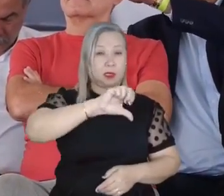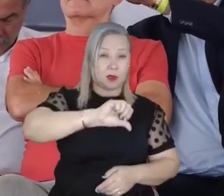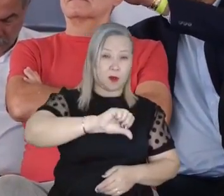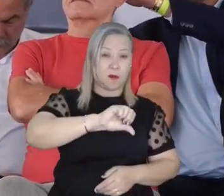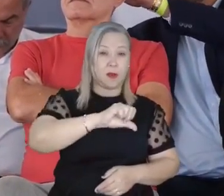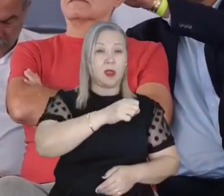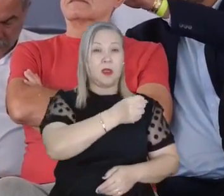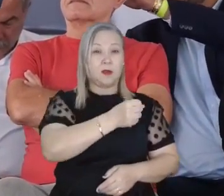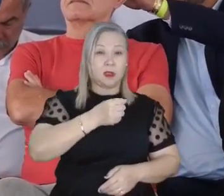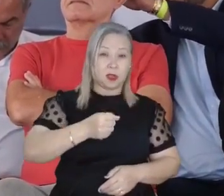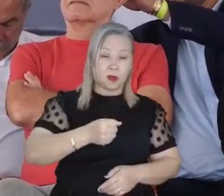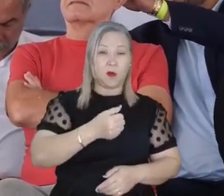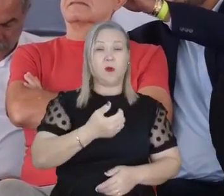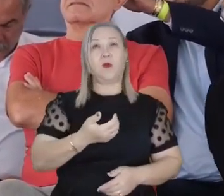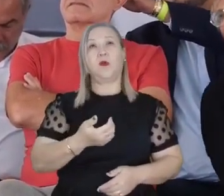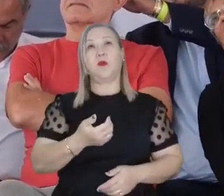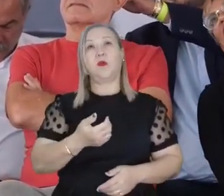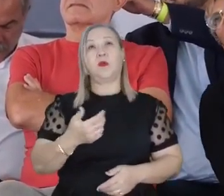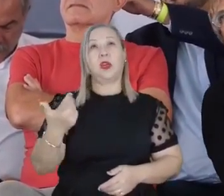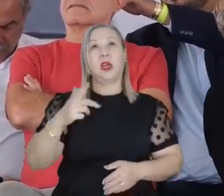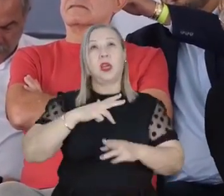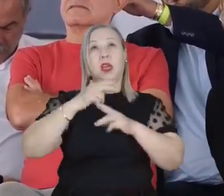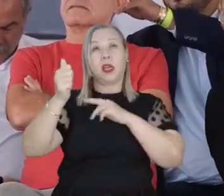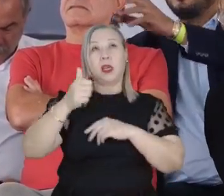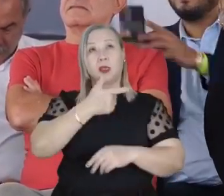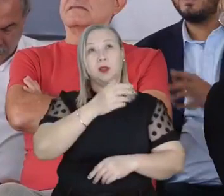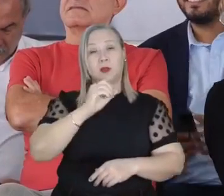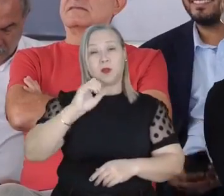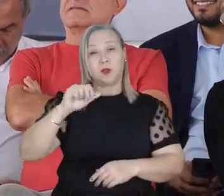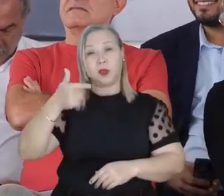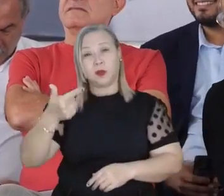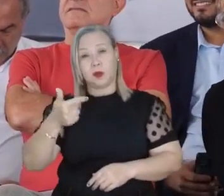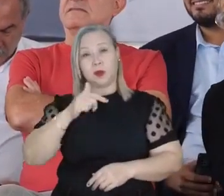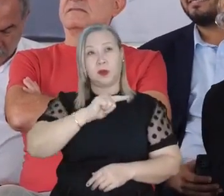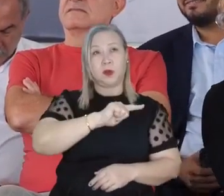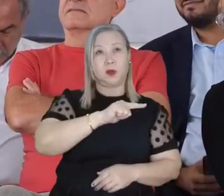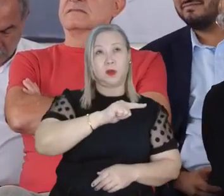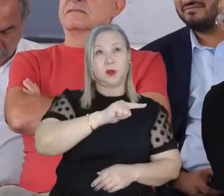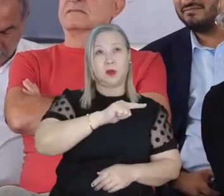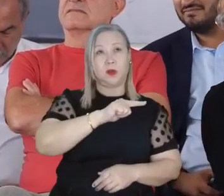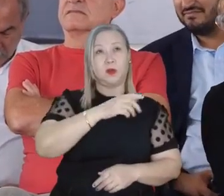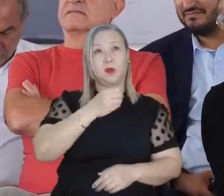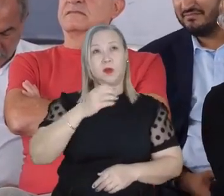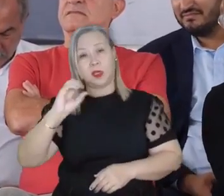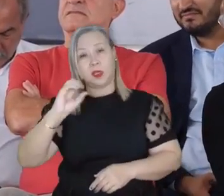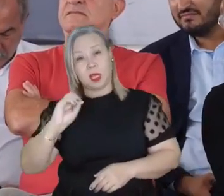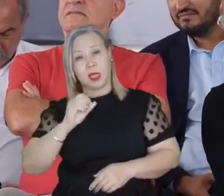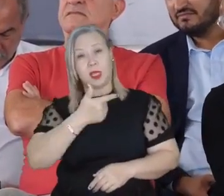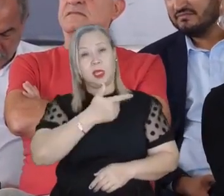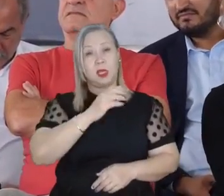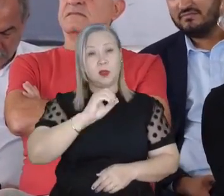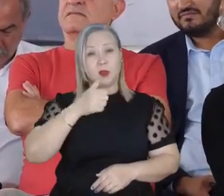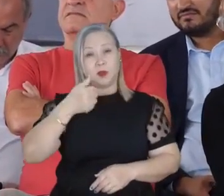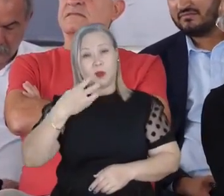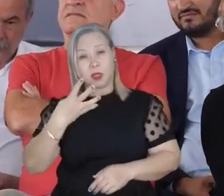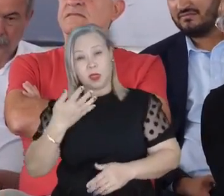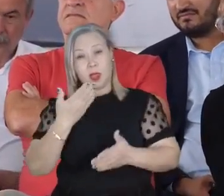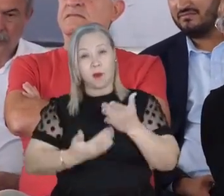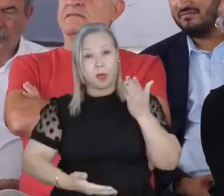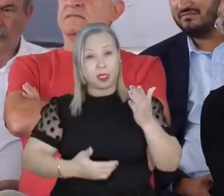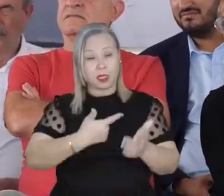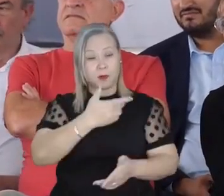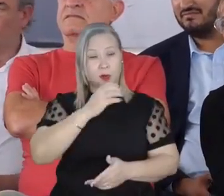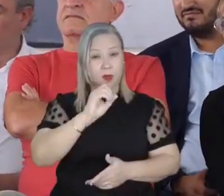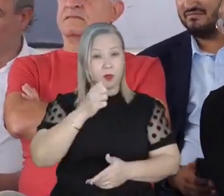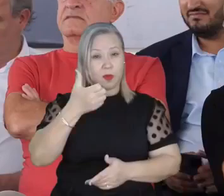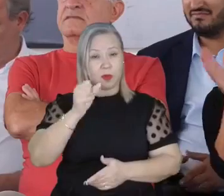ganhamos 2002, ganhamos 2006, 2010, 2014. Perdemos em 2018 para essa loucura que está aí. Mas vamos recuperar